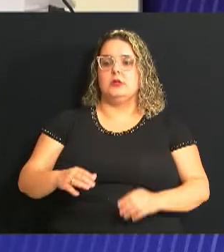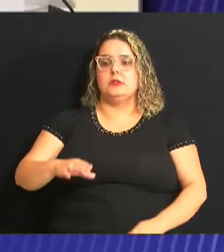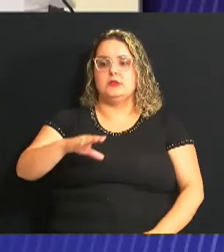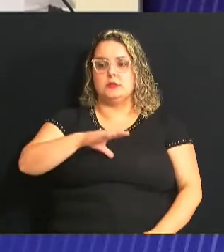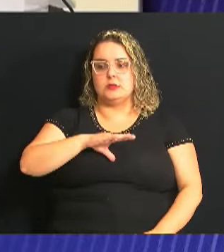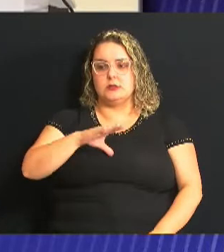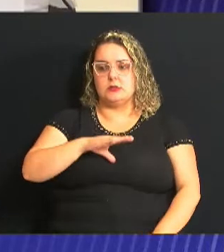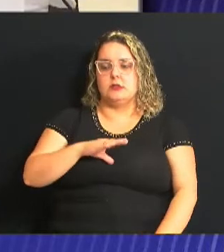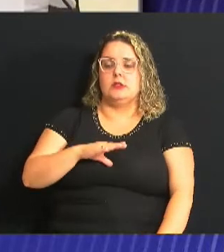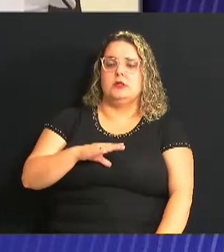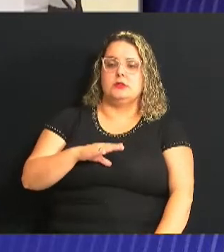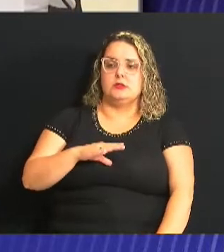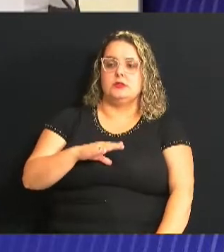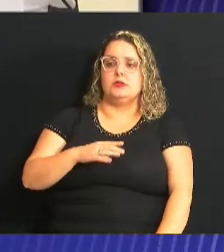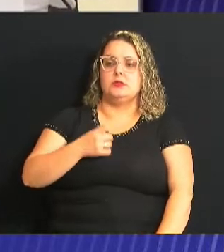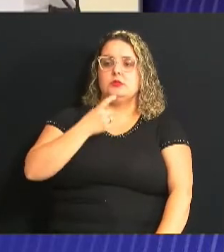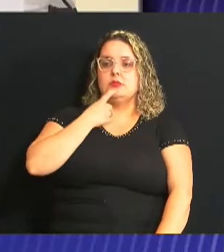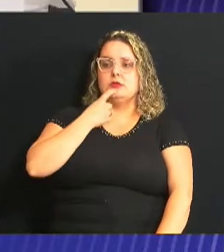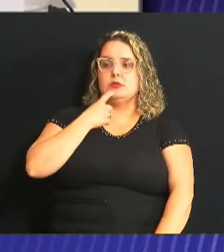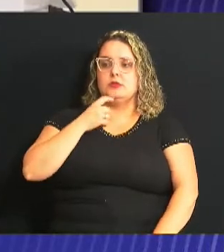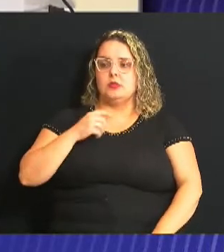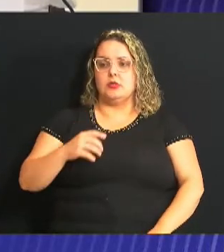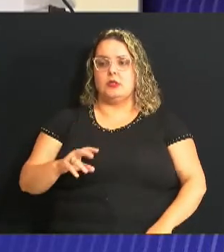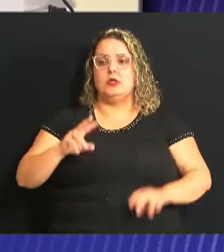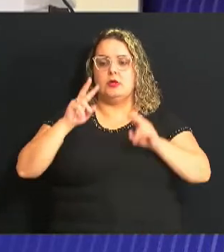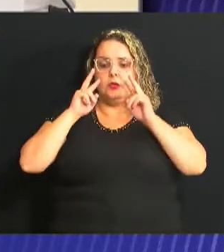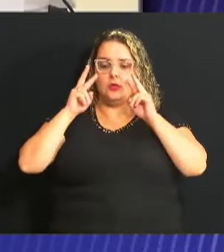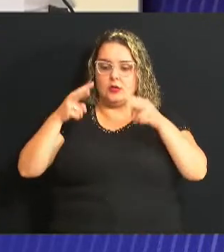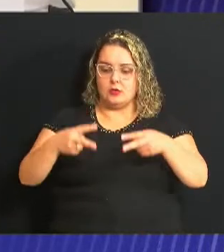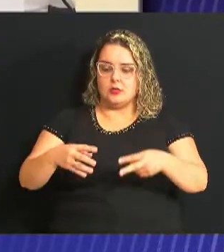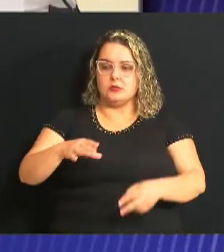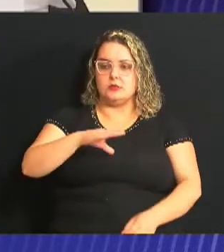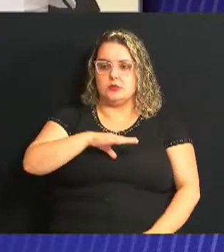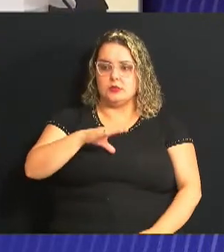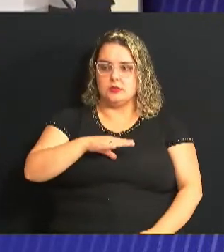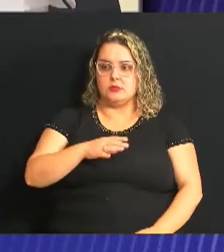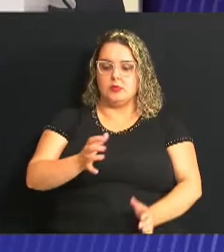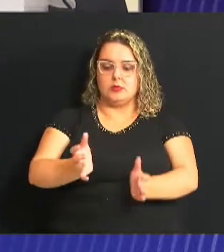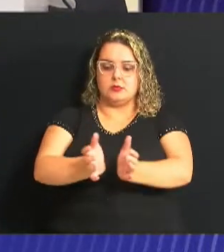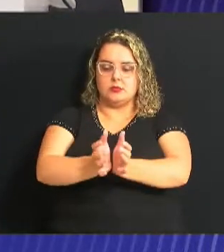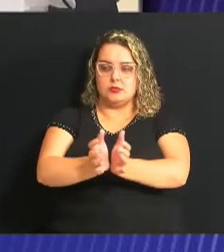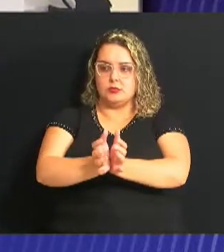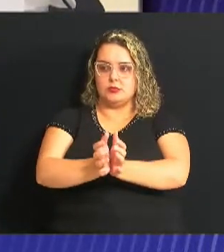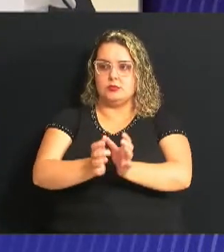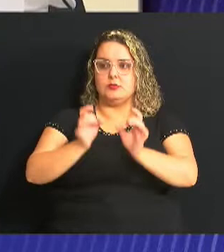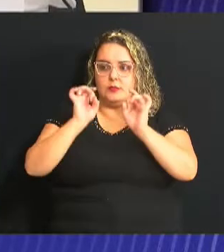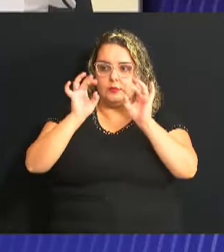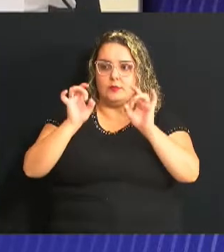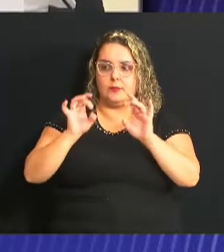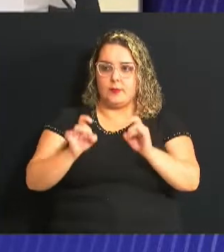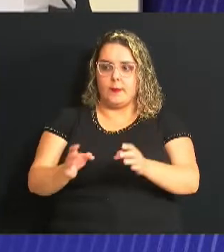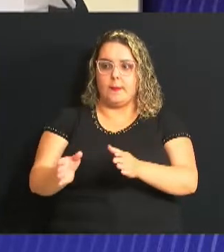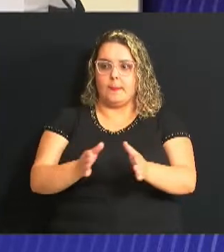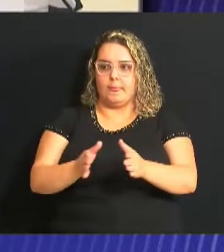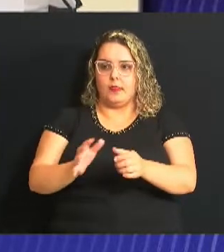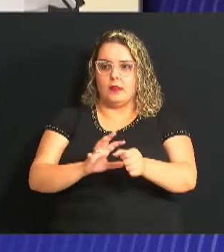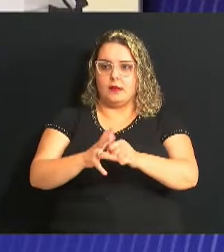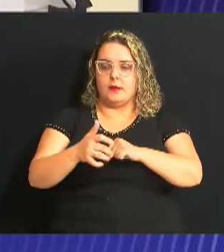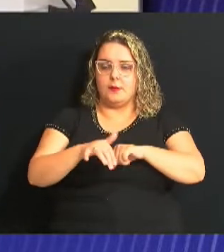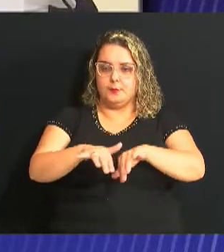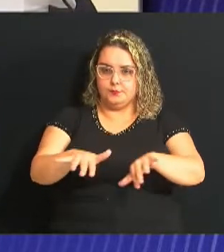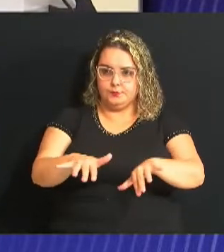É o reconhecimento da cidade por um grupo que especificamente nesse período